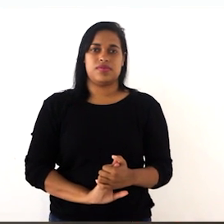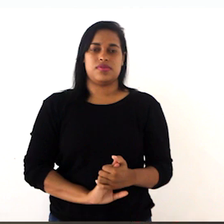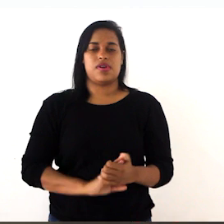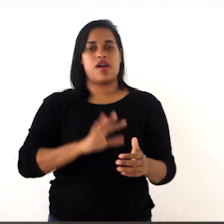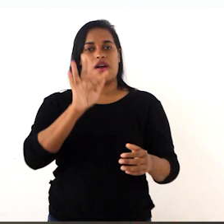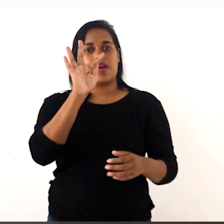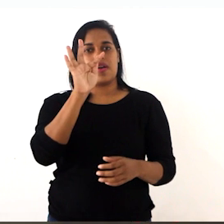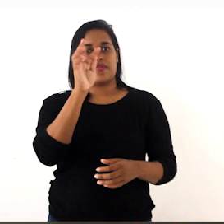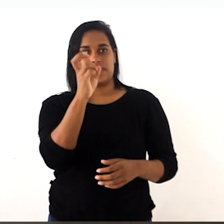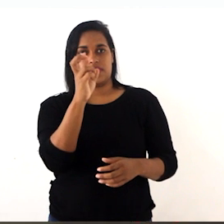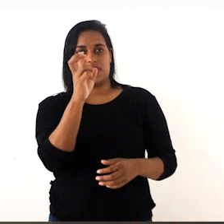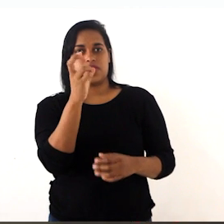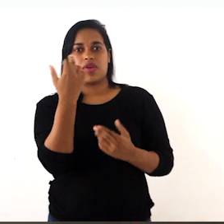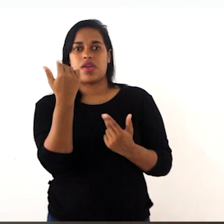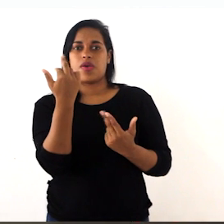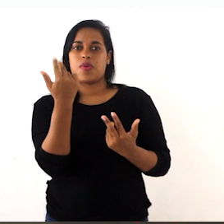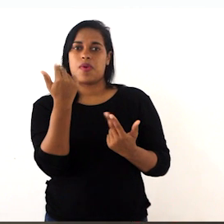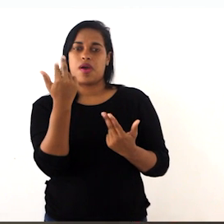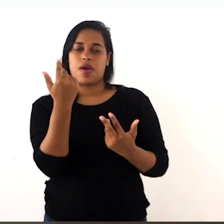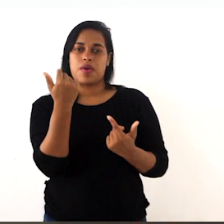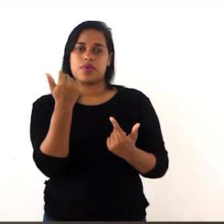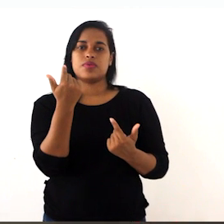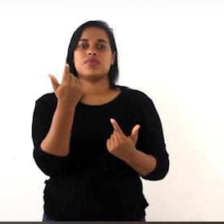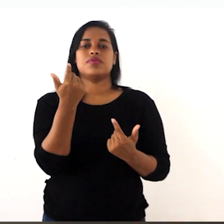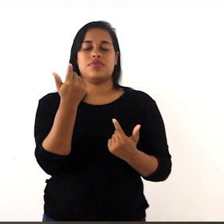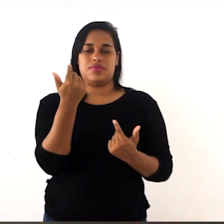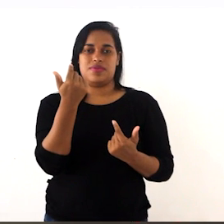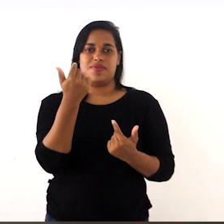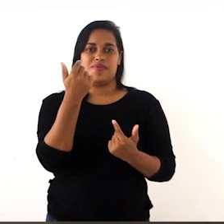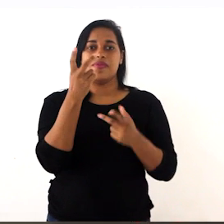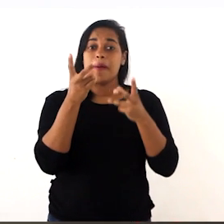F5, aqui ó, 2 mais 3. Observe